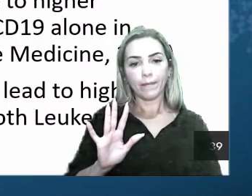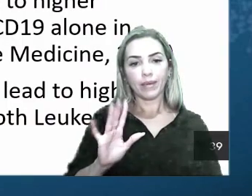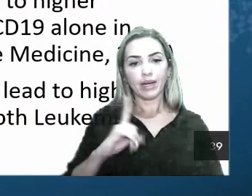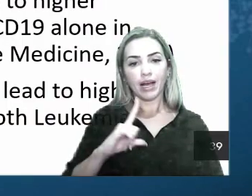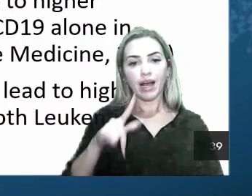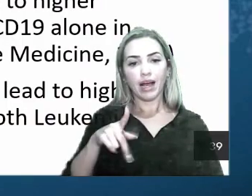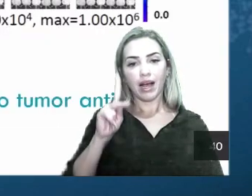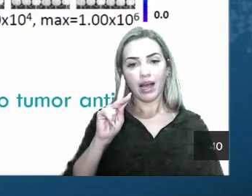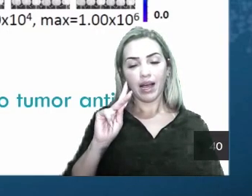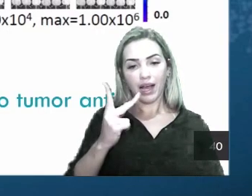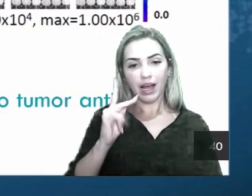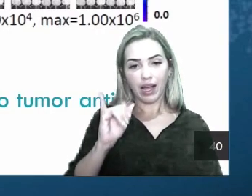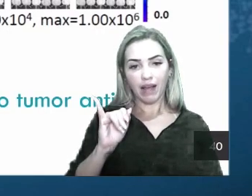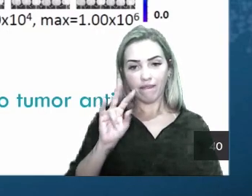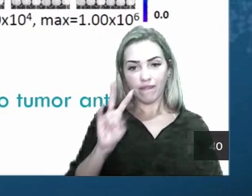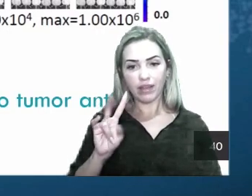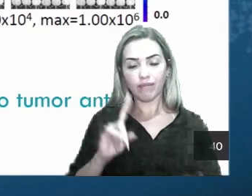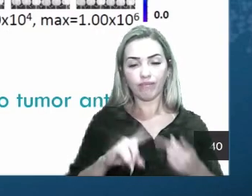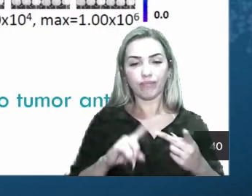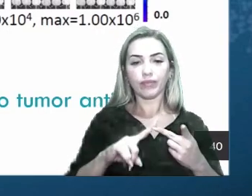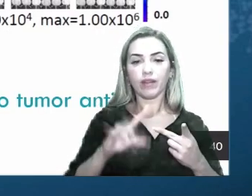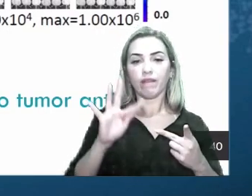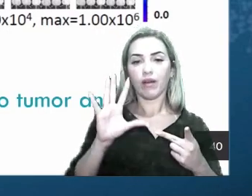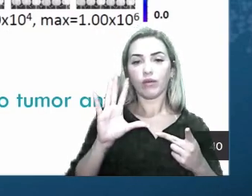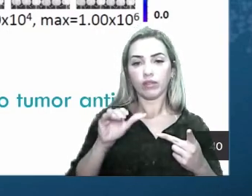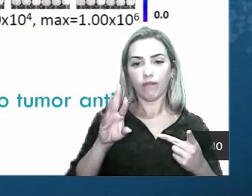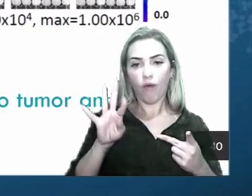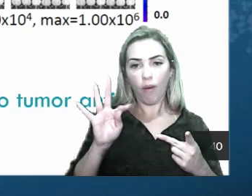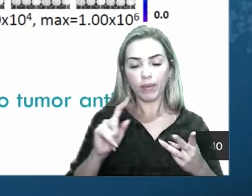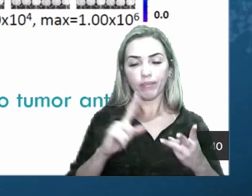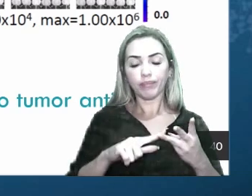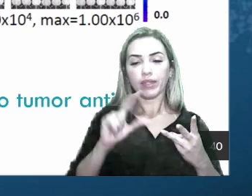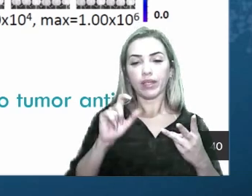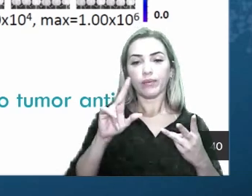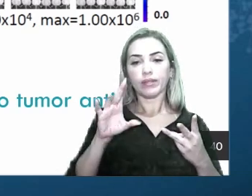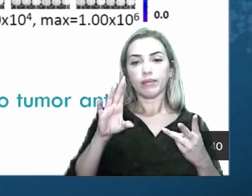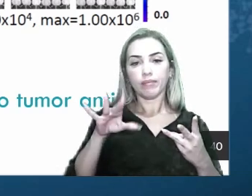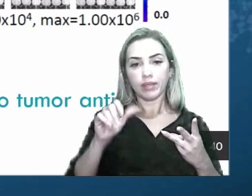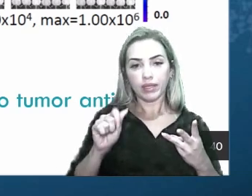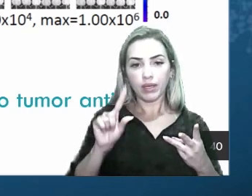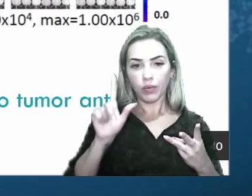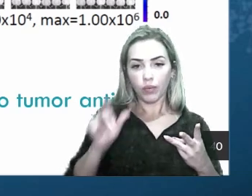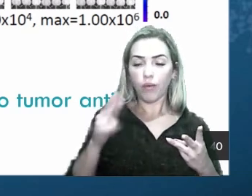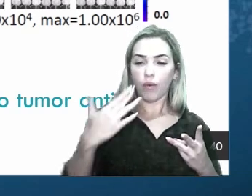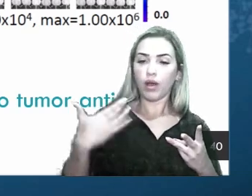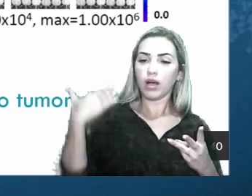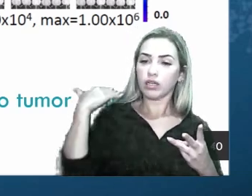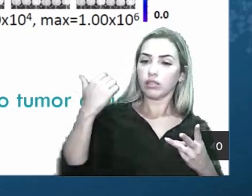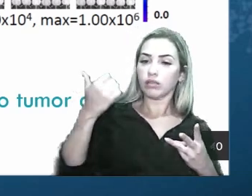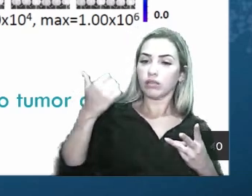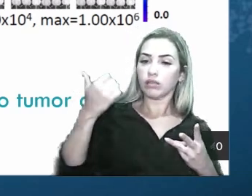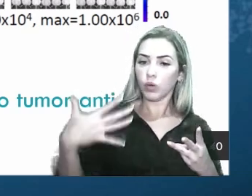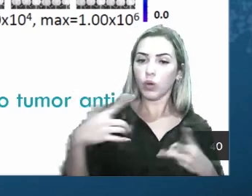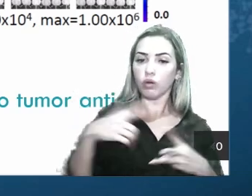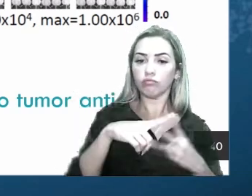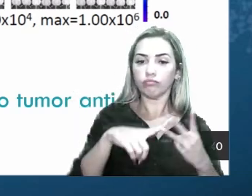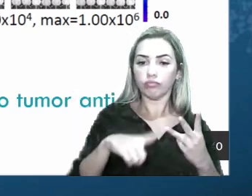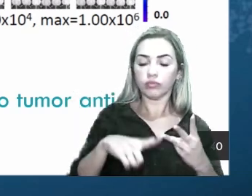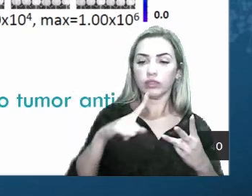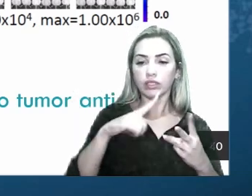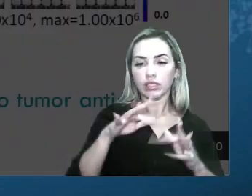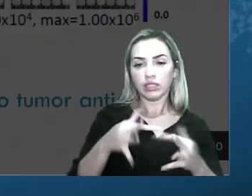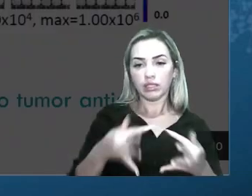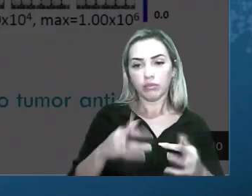HIV, falciforme, a leucemia, como disse anteriormente, um CAR triplo é melhor que um CAR